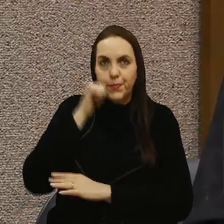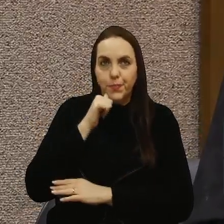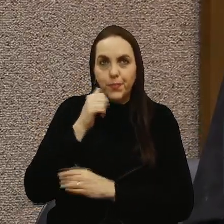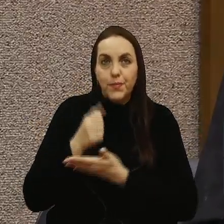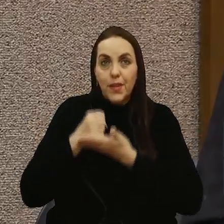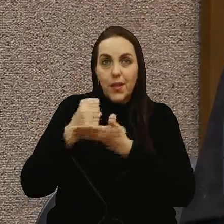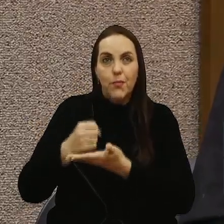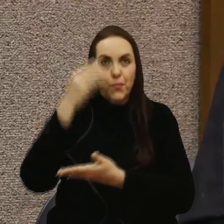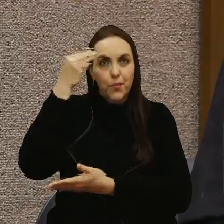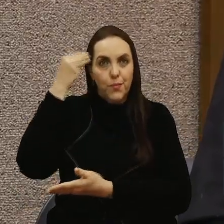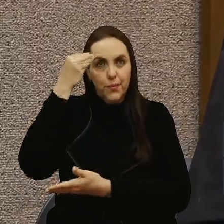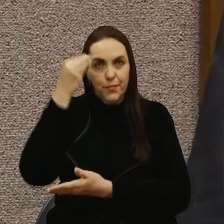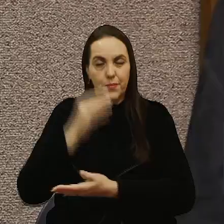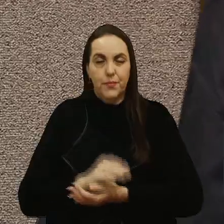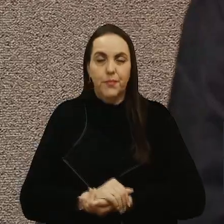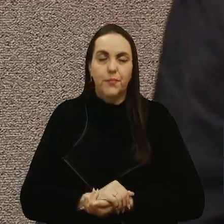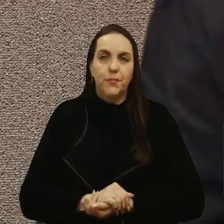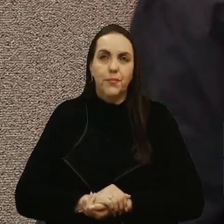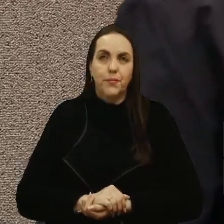psicológico.